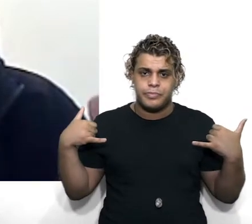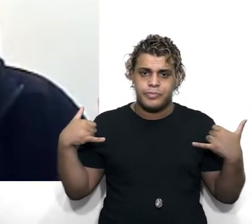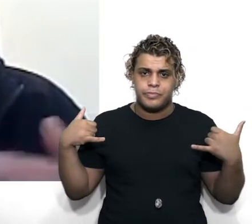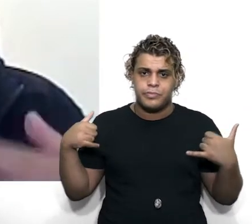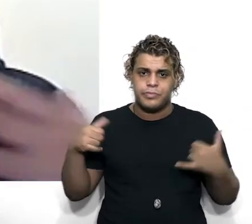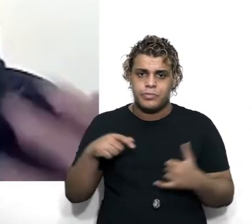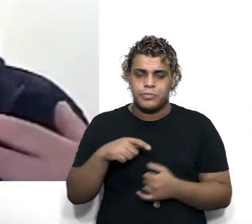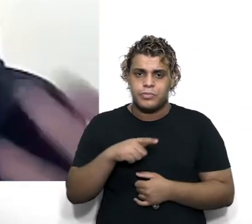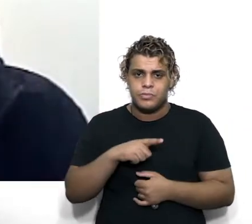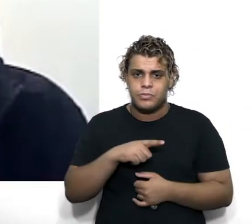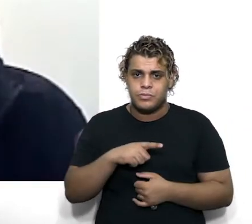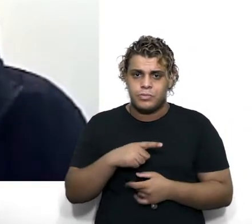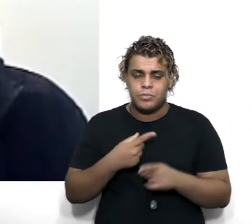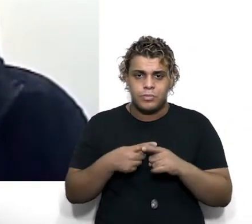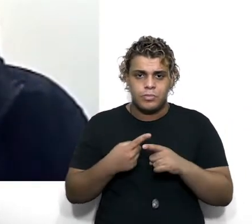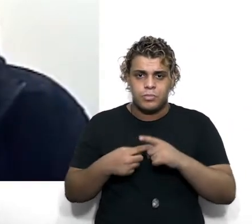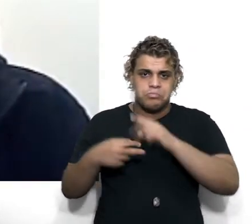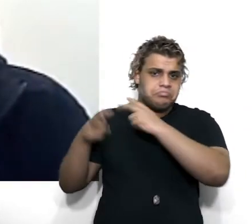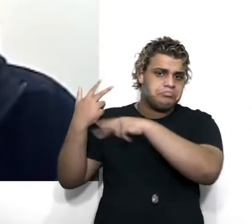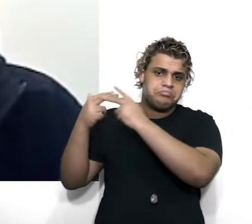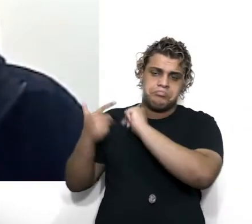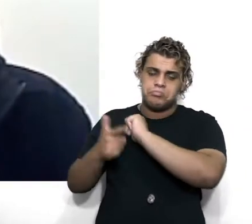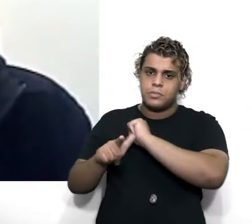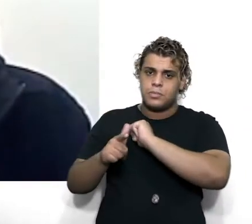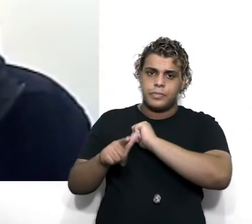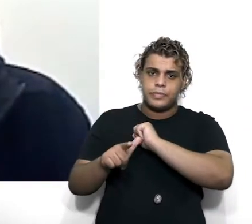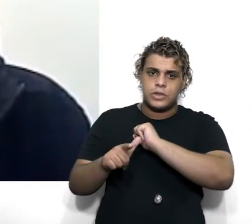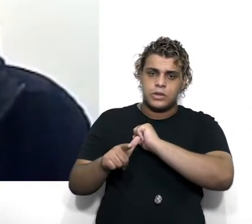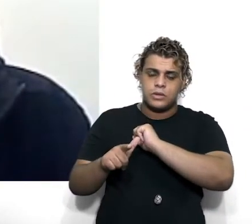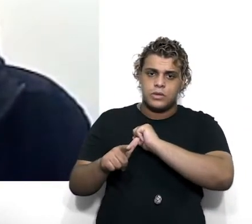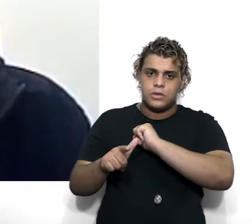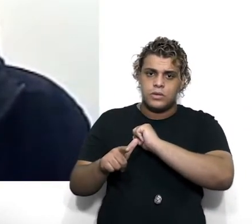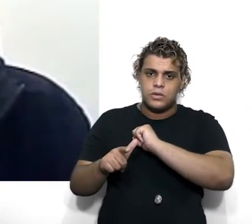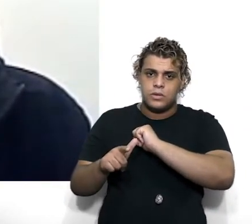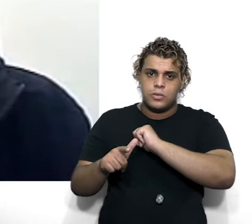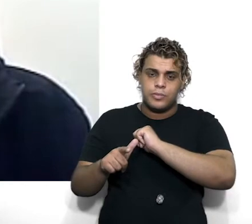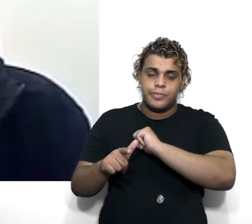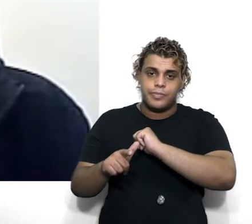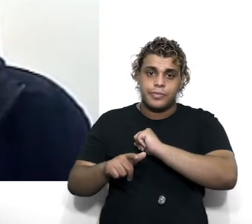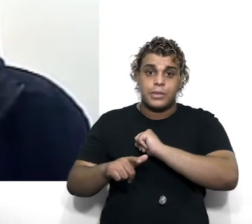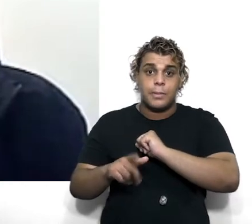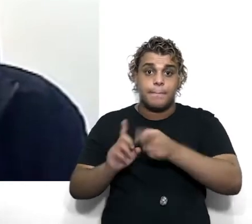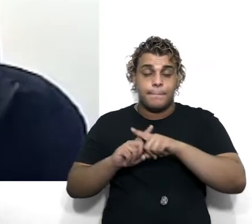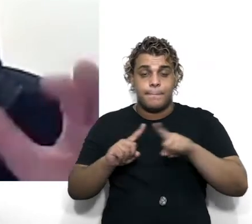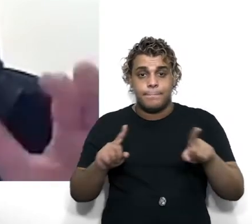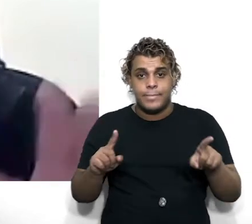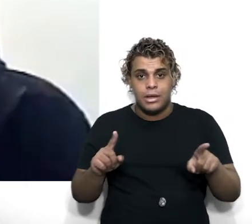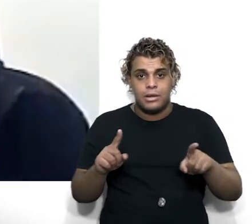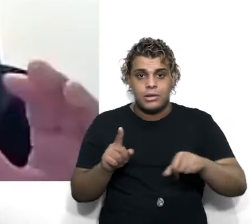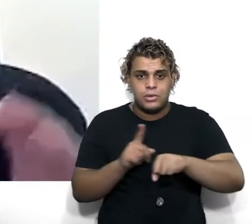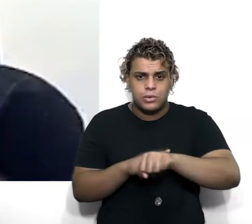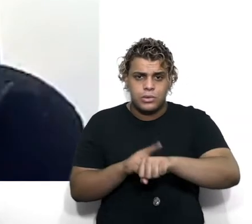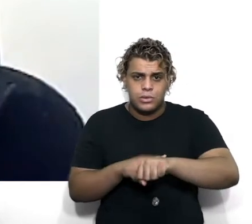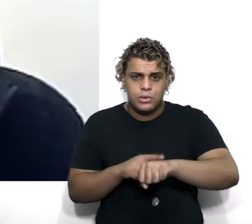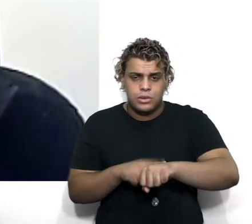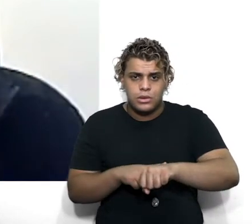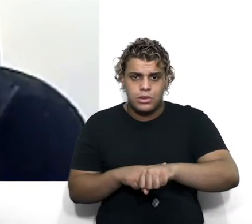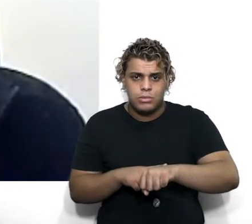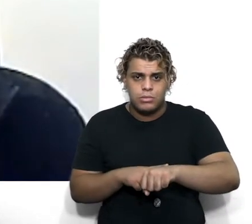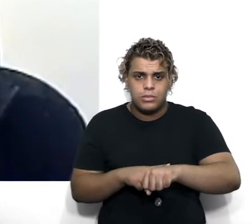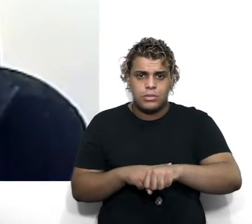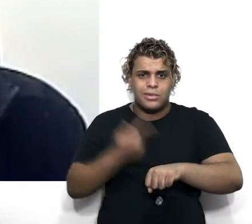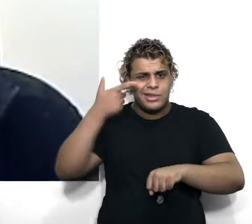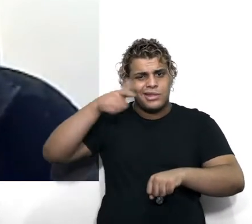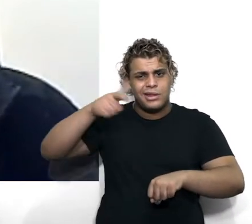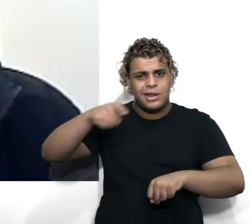já não fazia sentido escrever um novo diário, mas por outro lado realmente o tempo torna-se pantanoso, não é? O que eu sinto em